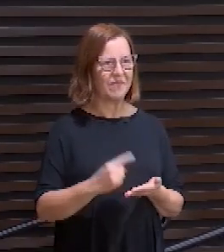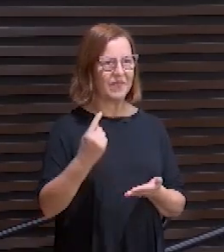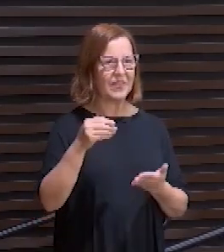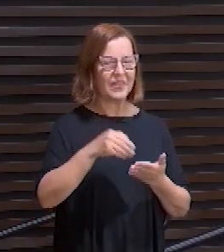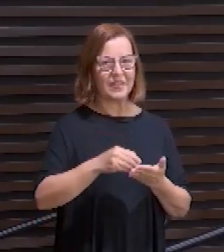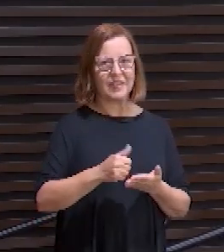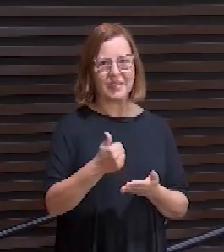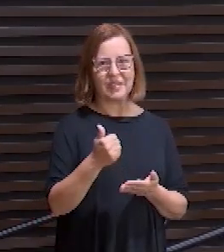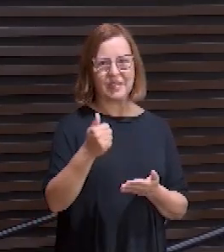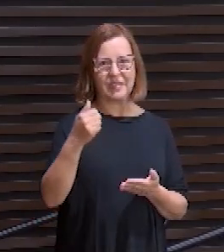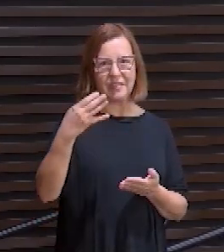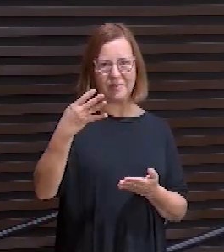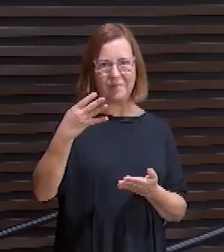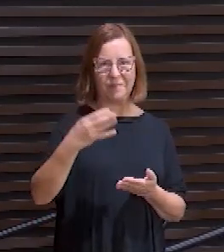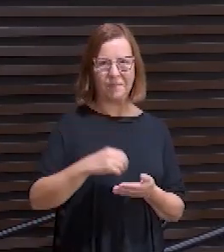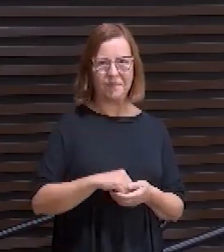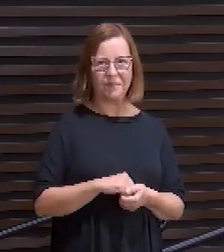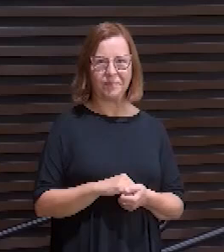14.